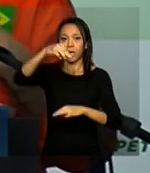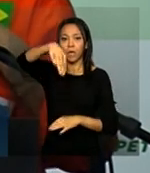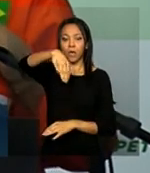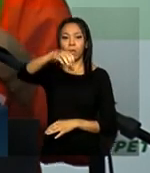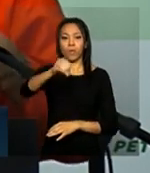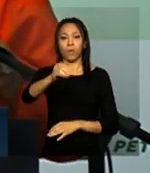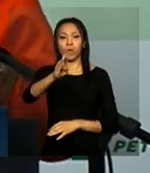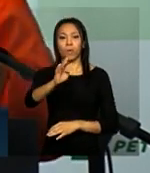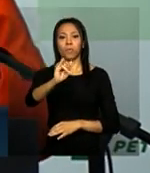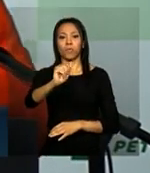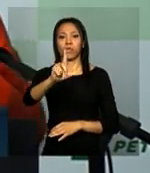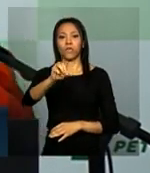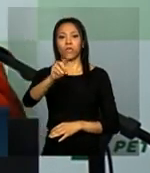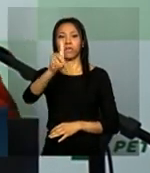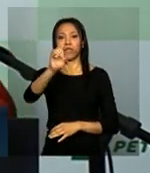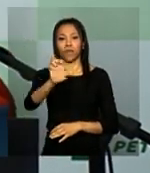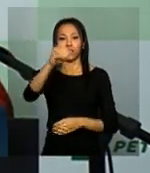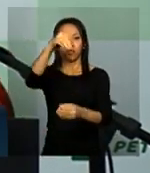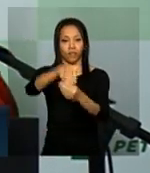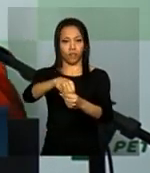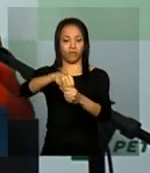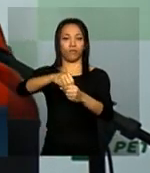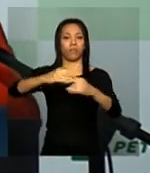também para